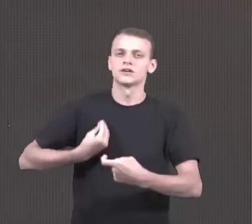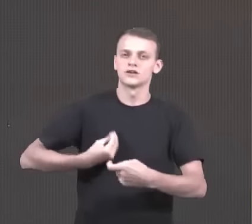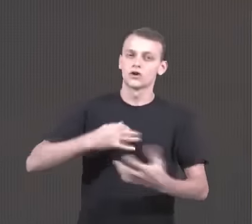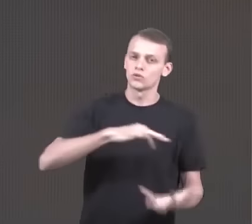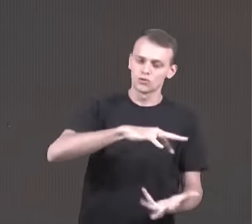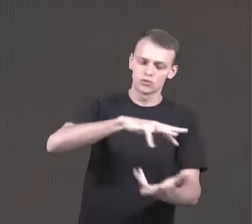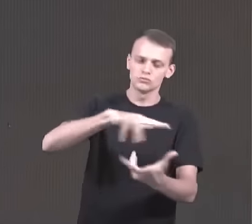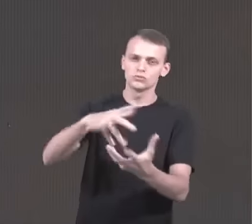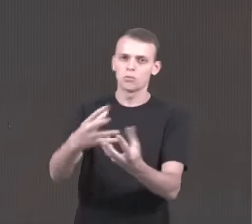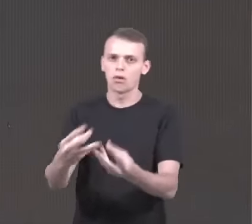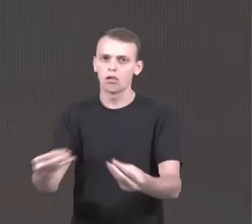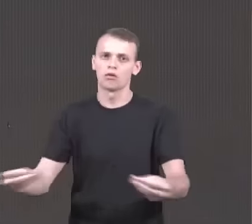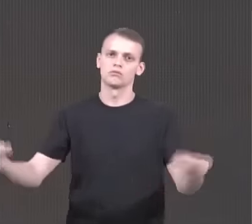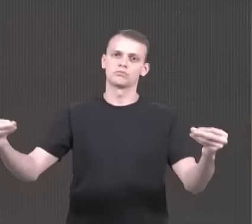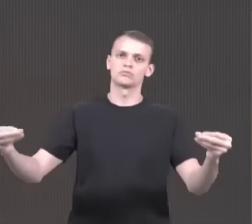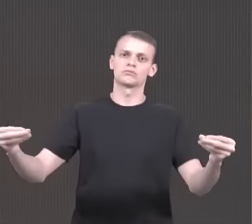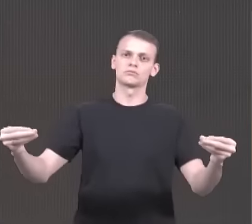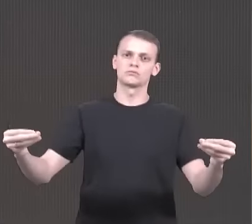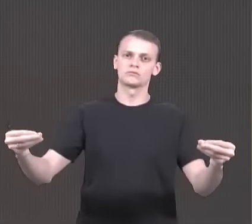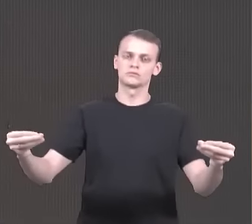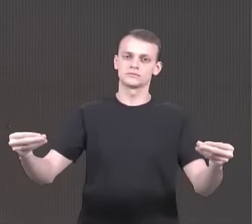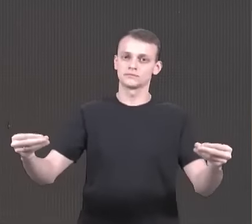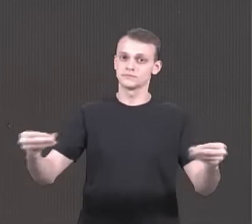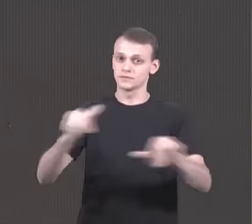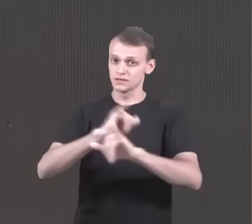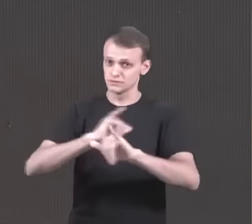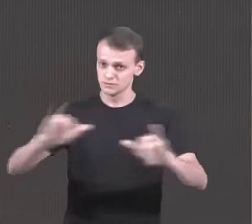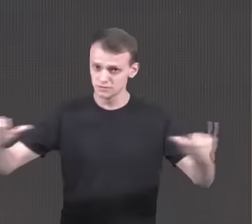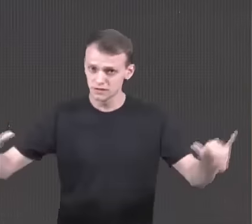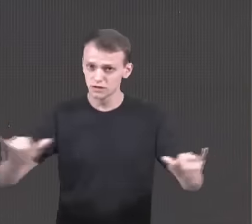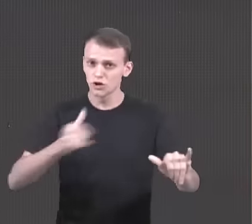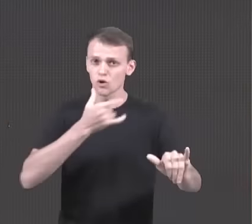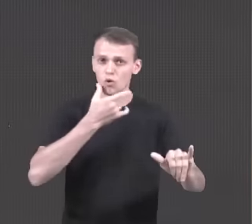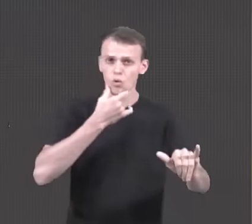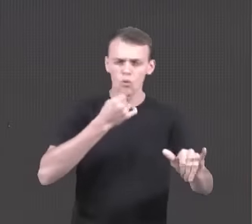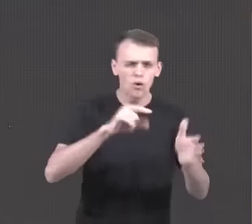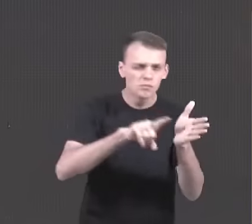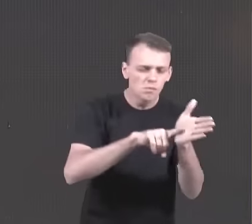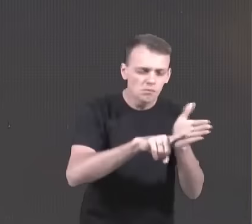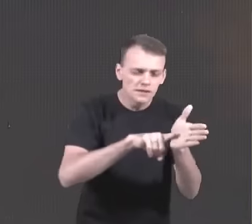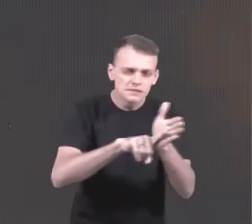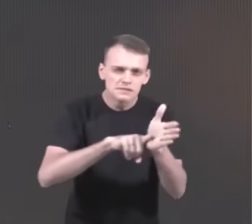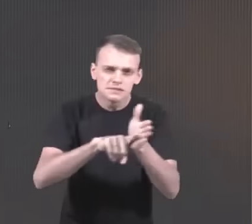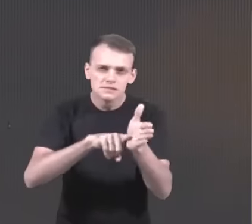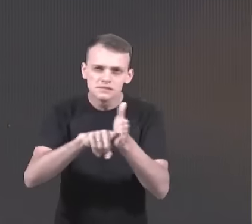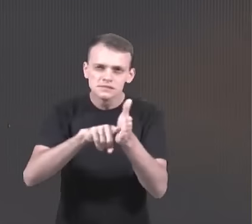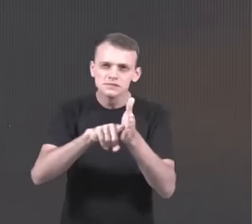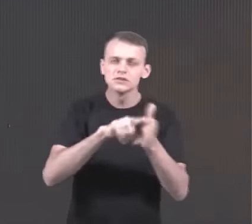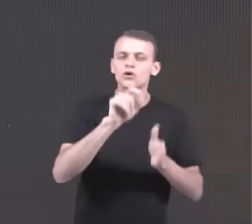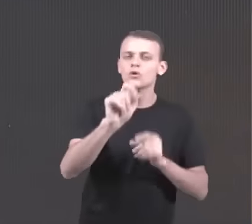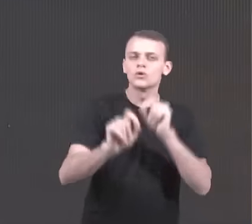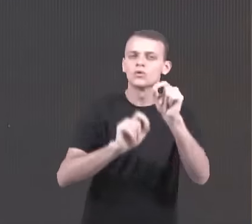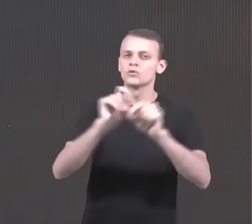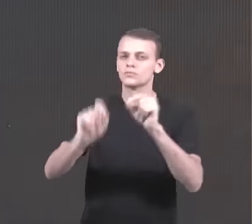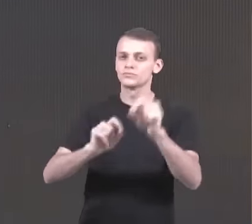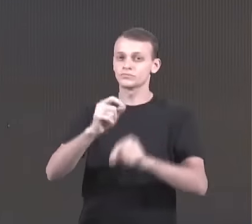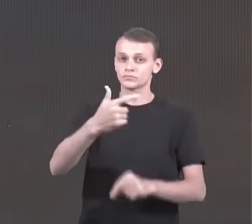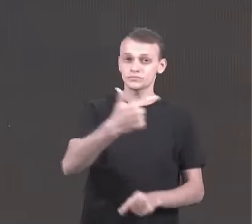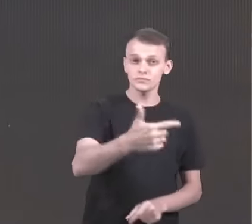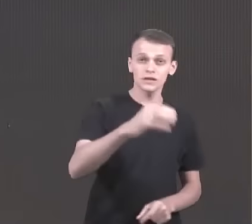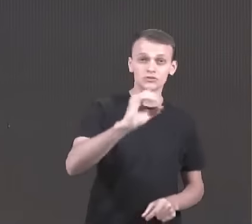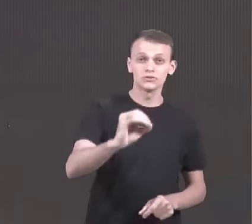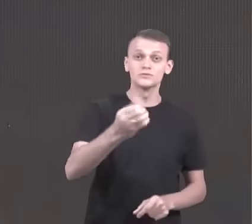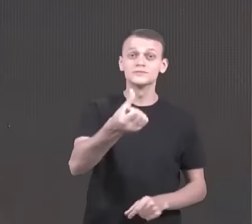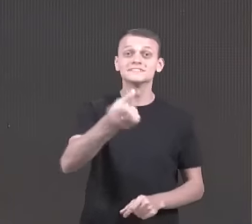mundo terminaria, o mundo acabaria. Dizem que o físico Isaac Newton colocou o fim do mundo para